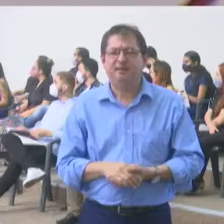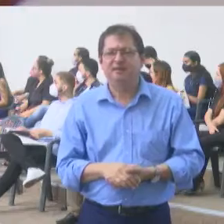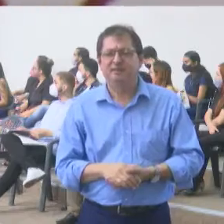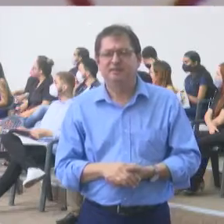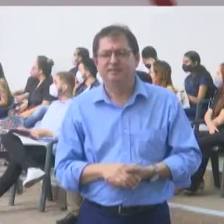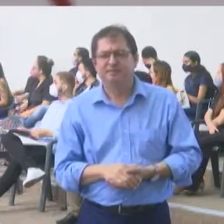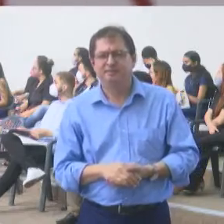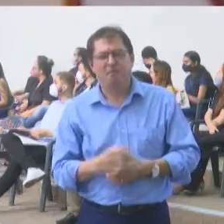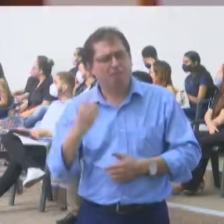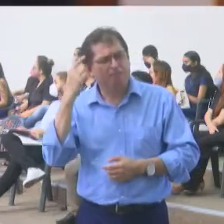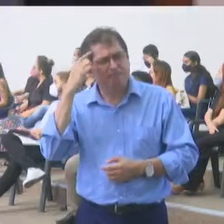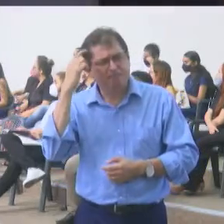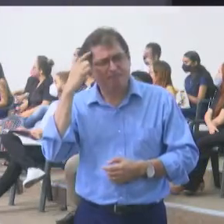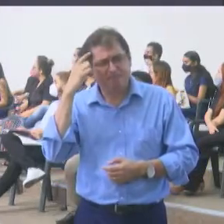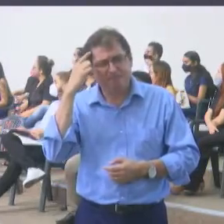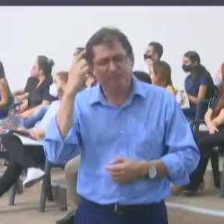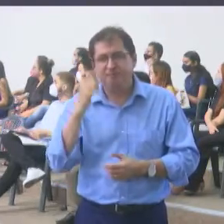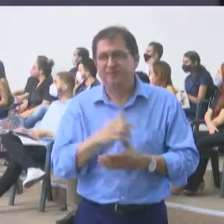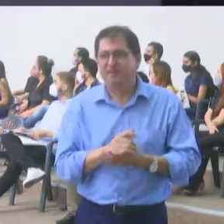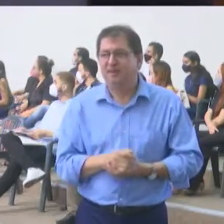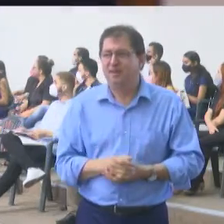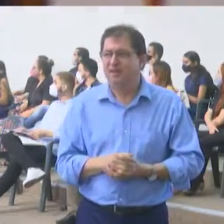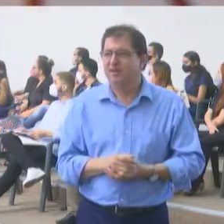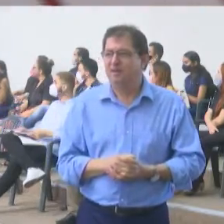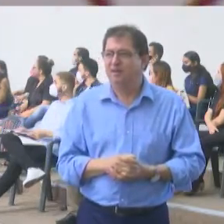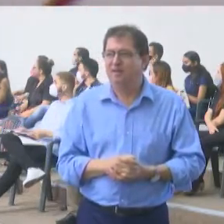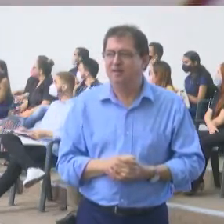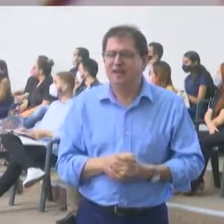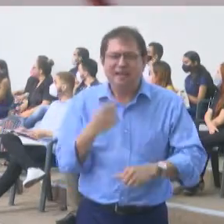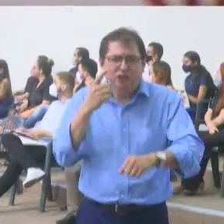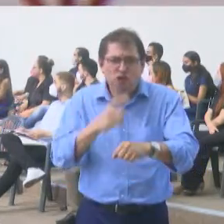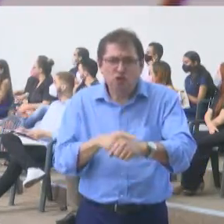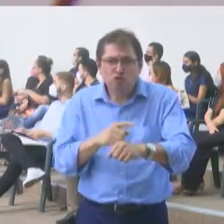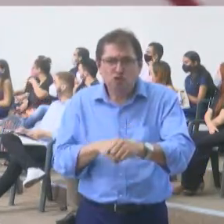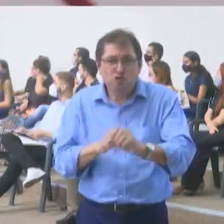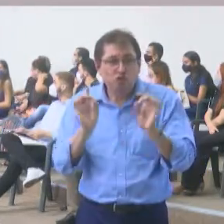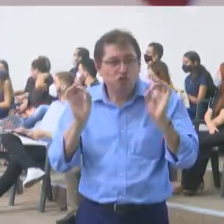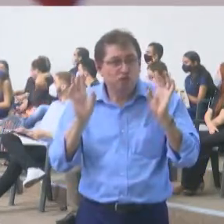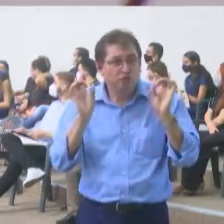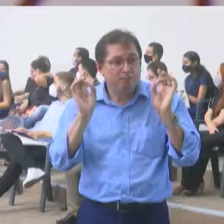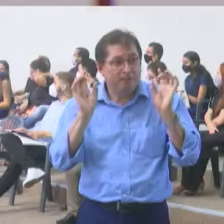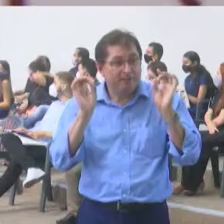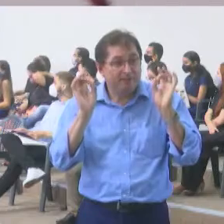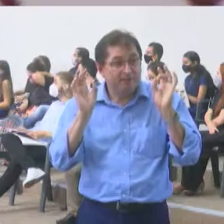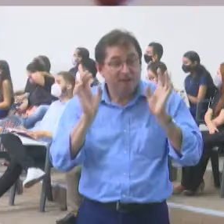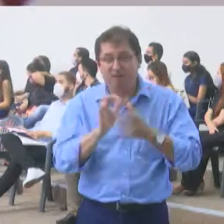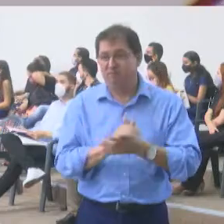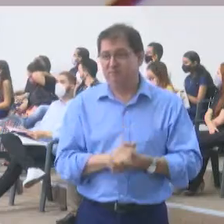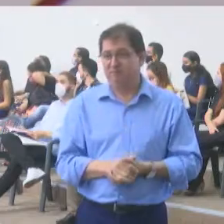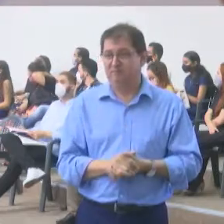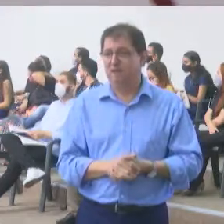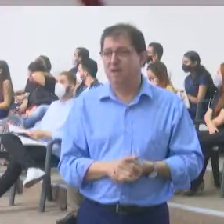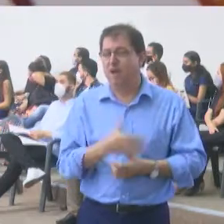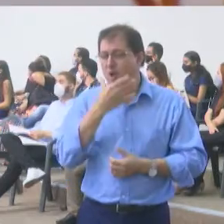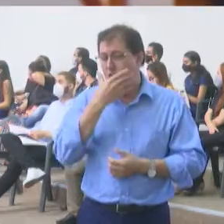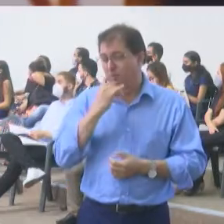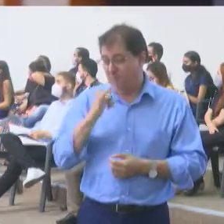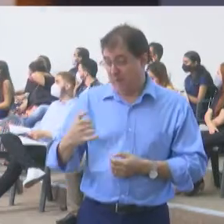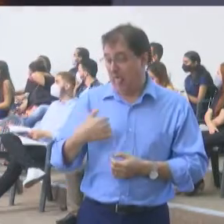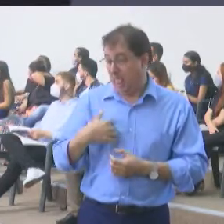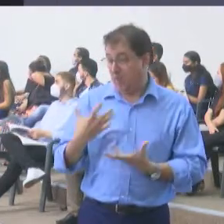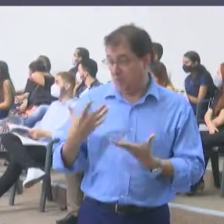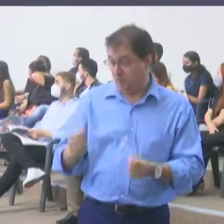rapidinho, pensei nisso agora. Por favor, corre aqui, vem aqui, Cássio. Esse é o momento em que Boaz está aqui querendo manter a compostura, que o homem diz: olha, eu